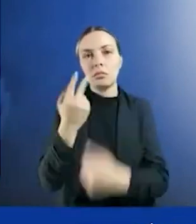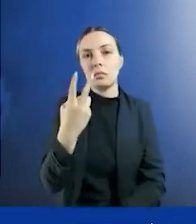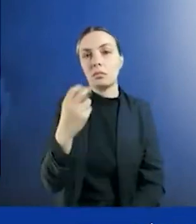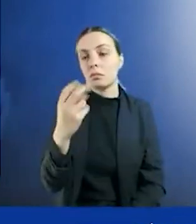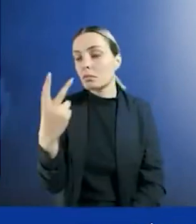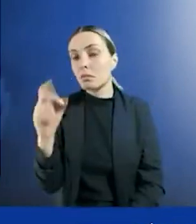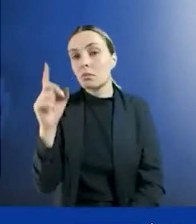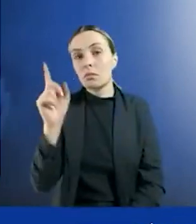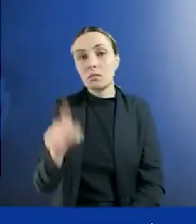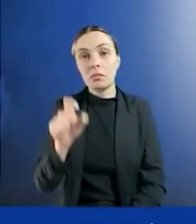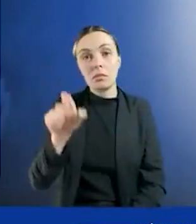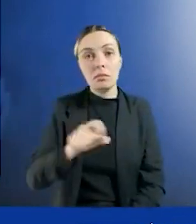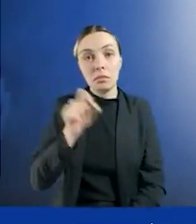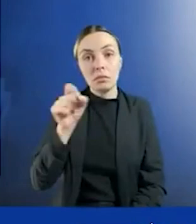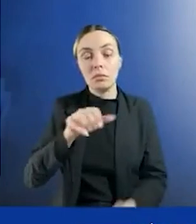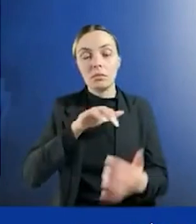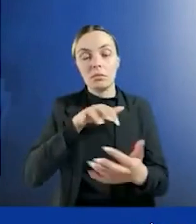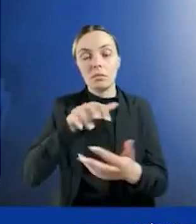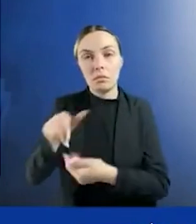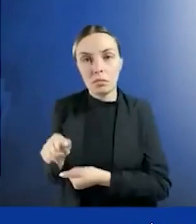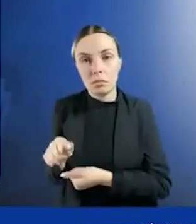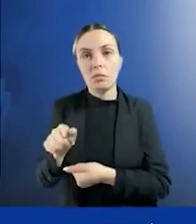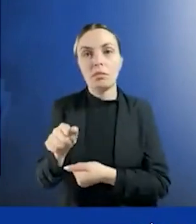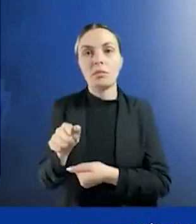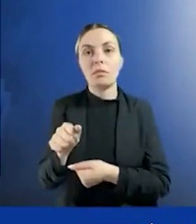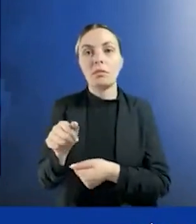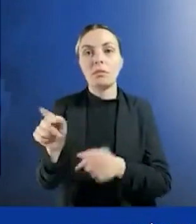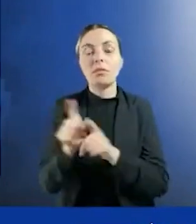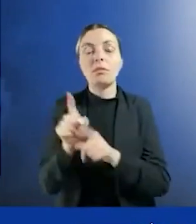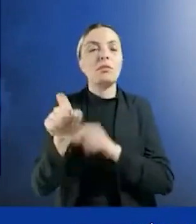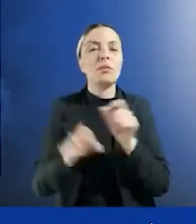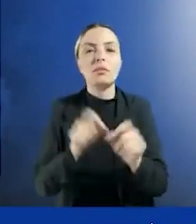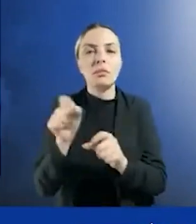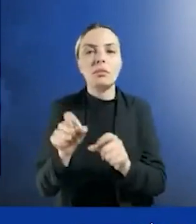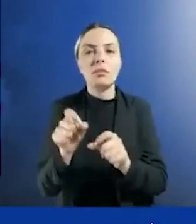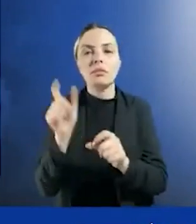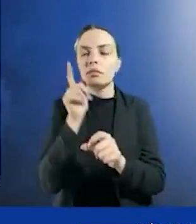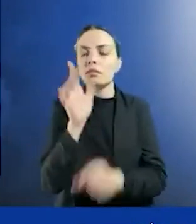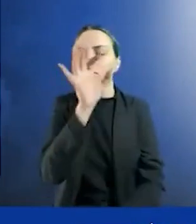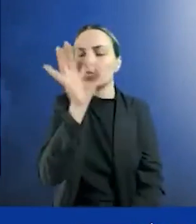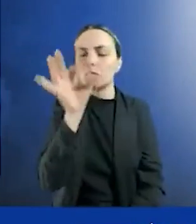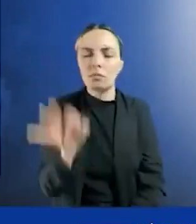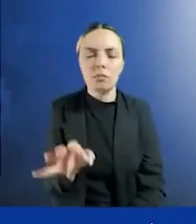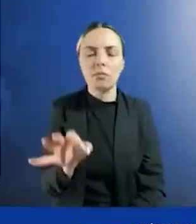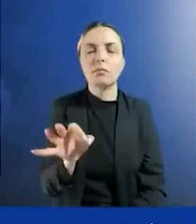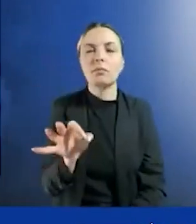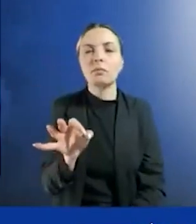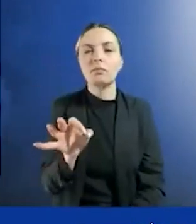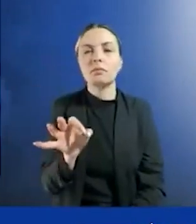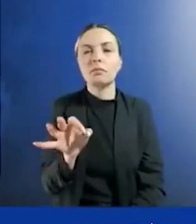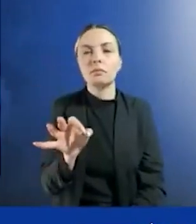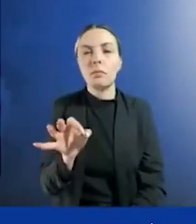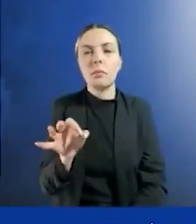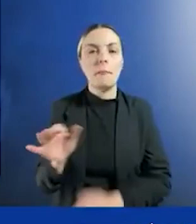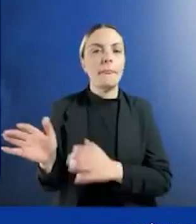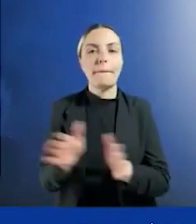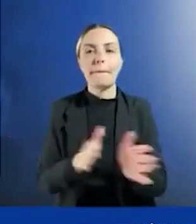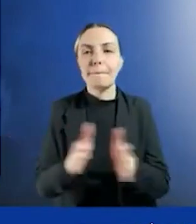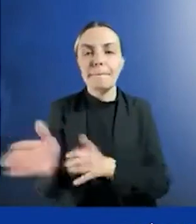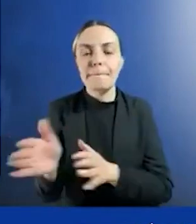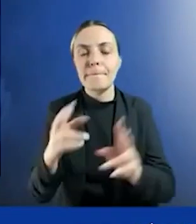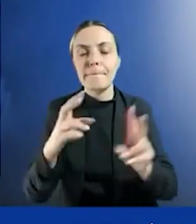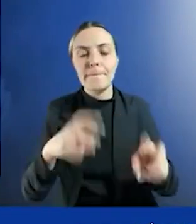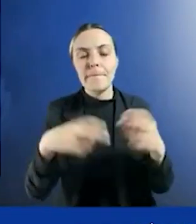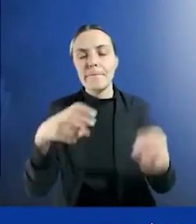arauto mundial no sentido de confirmar, de algum modo, a trajetória do agro brasileiro, do